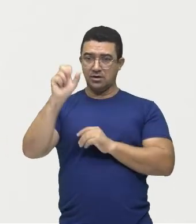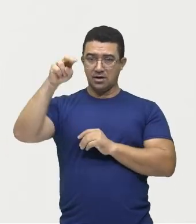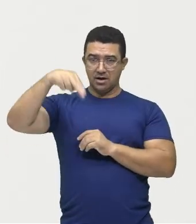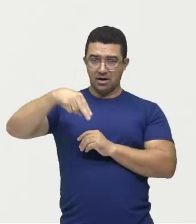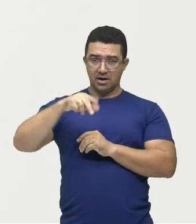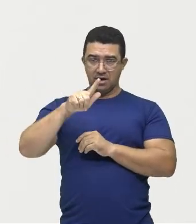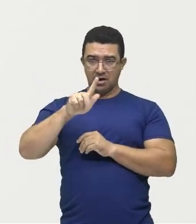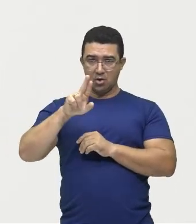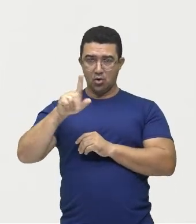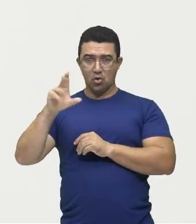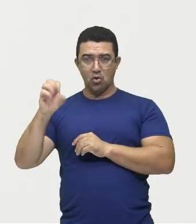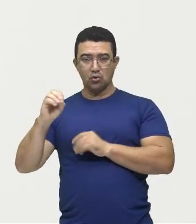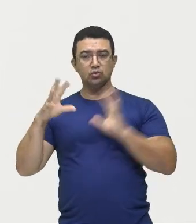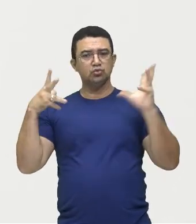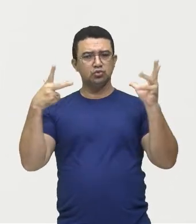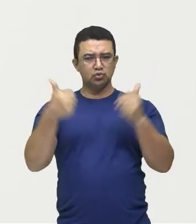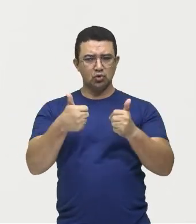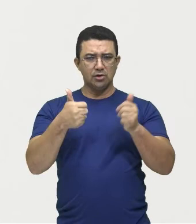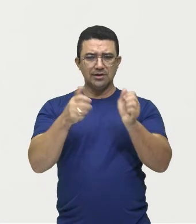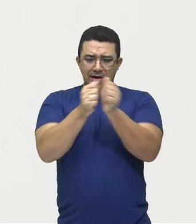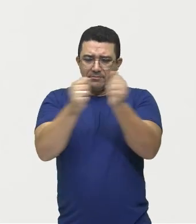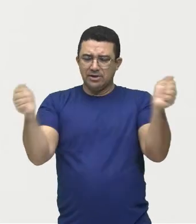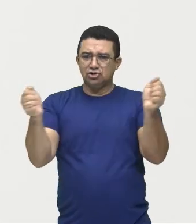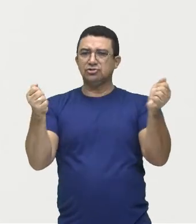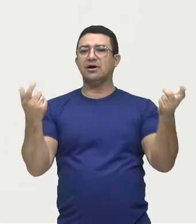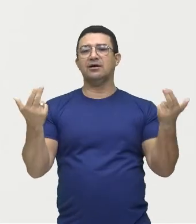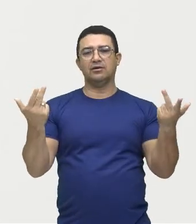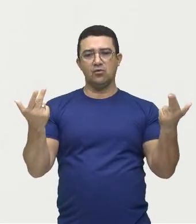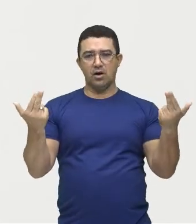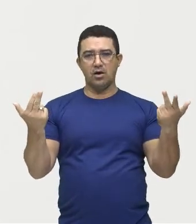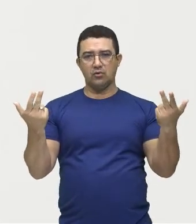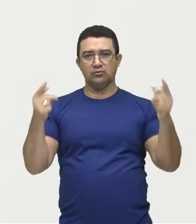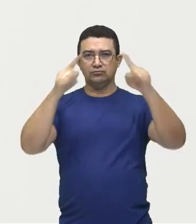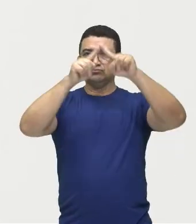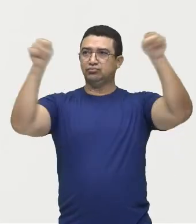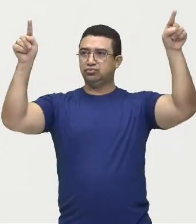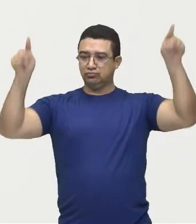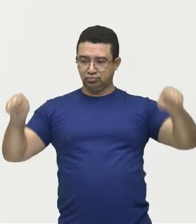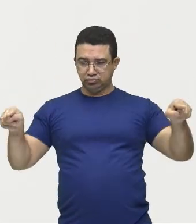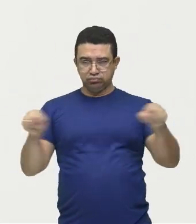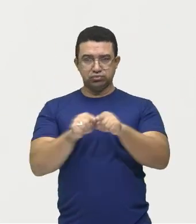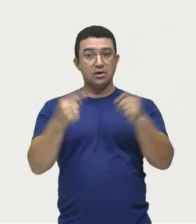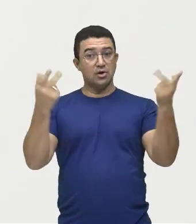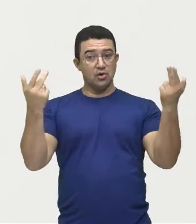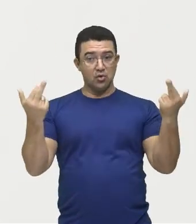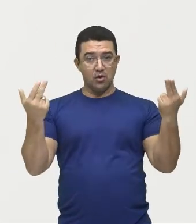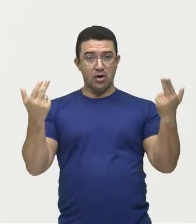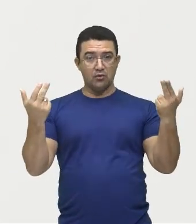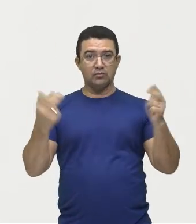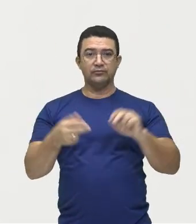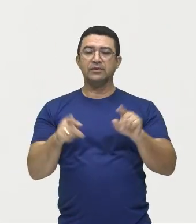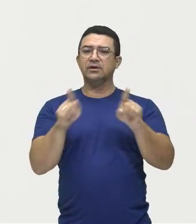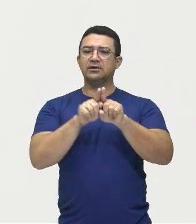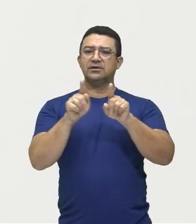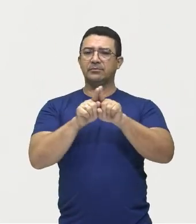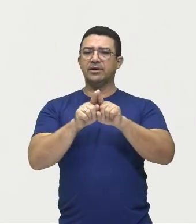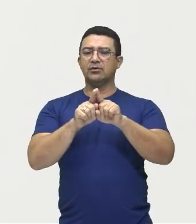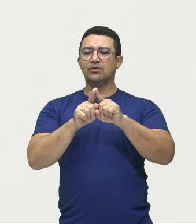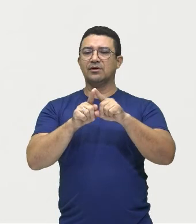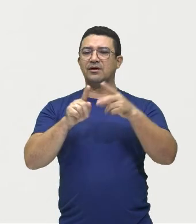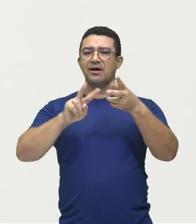eles precisam ter os seus lados com as mesmas medidas, tudo bem? E também são equiângulos, ou seja,